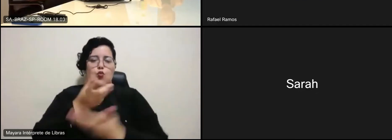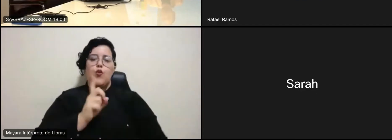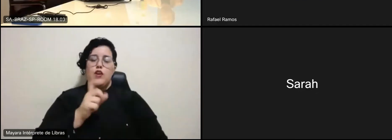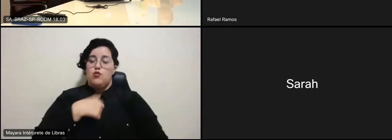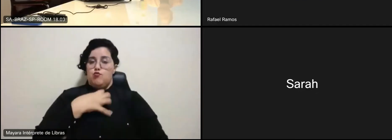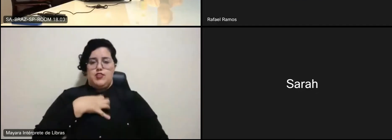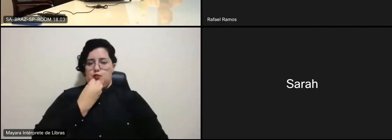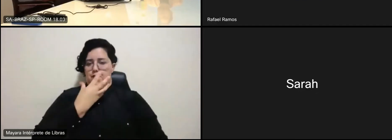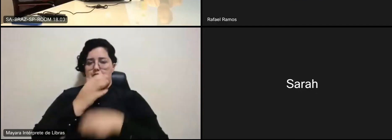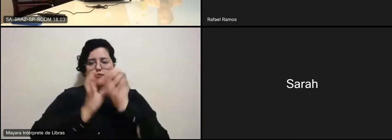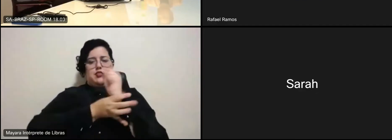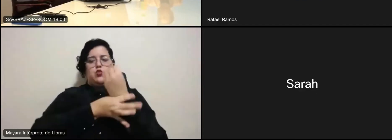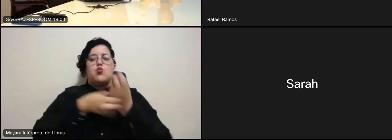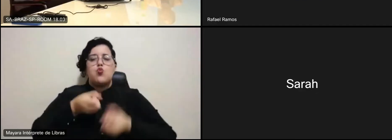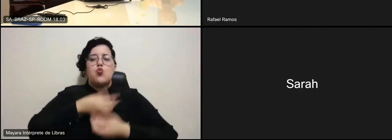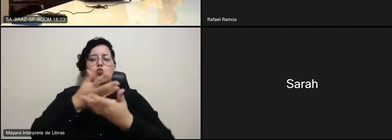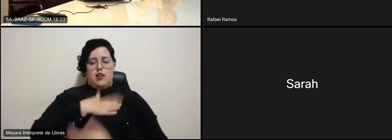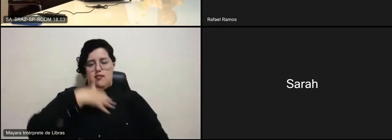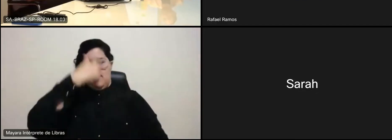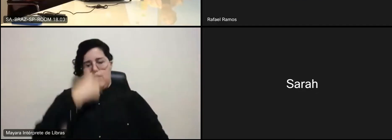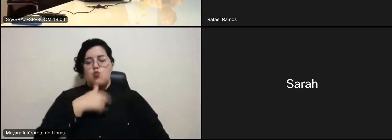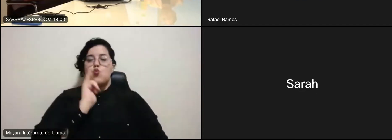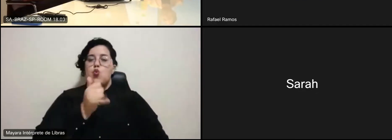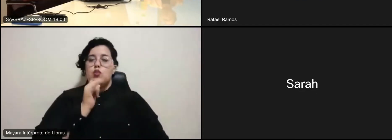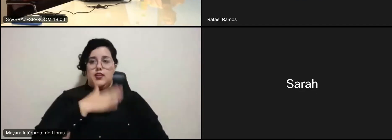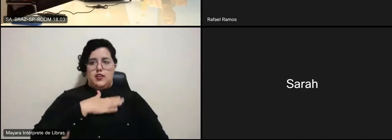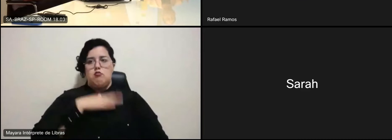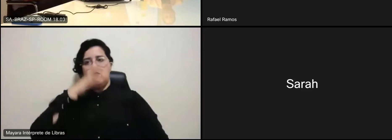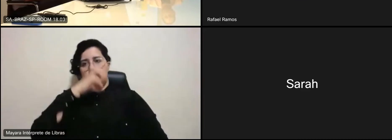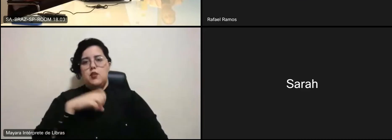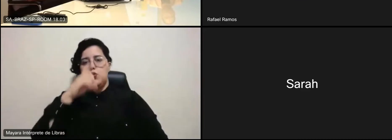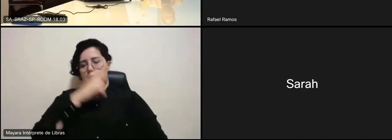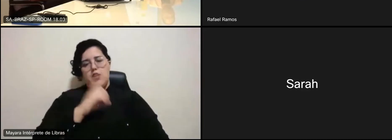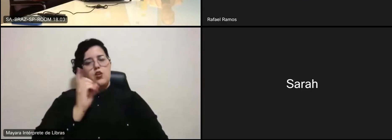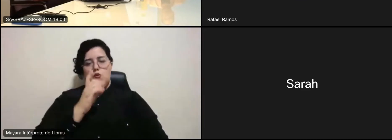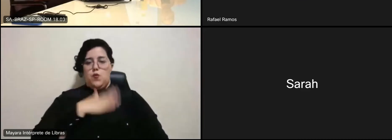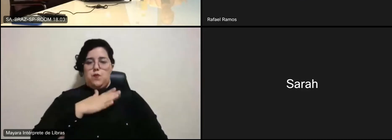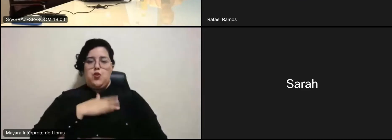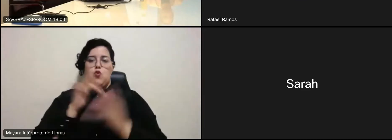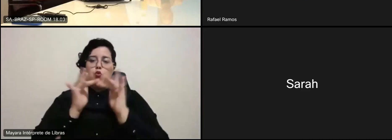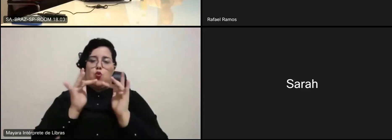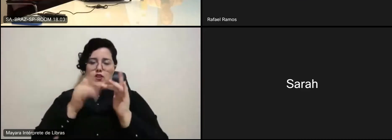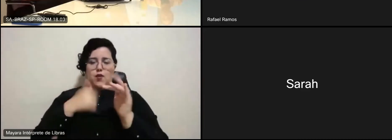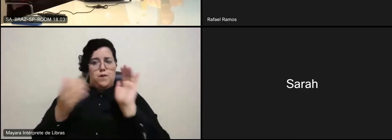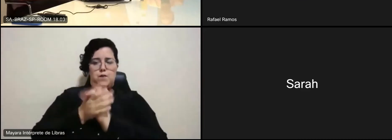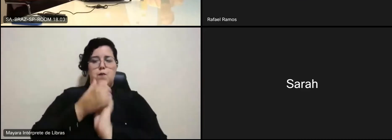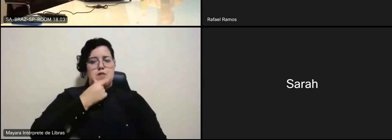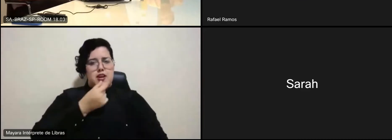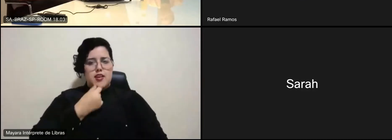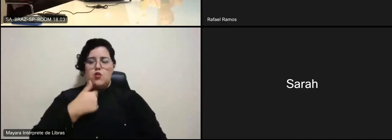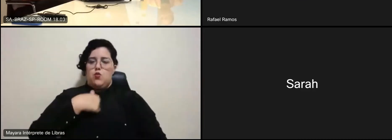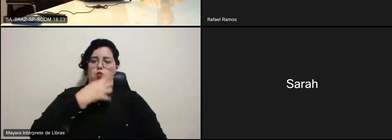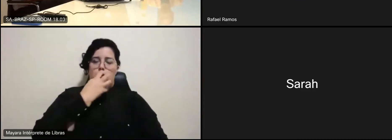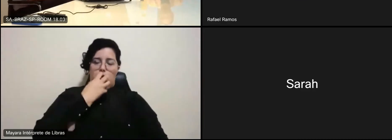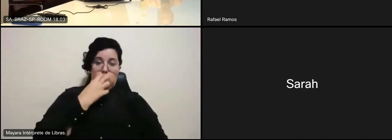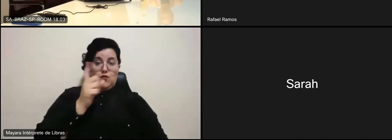seguro para simplesmente ser o Fabiano e contar sobre o meu final de semana, da minha convivência com meu marido, com a minha cachorra. São 17 anos